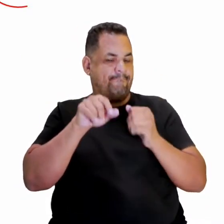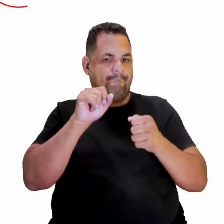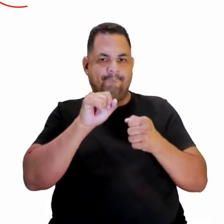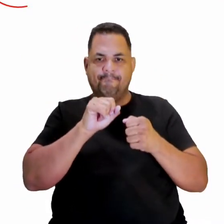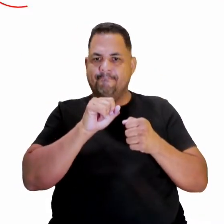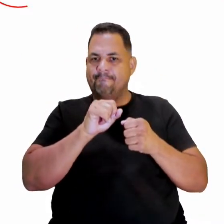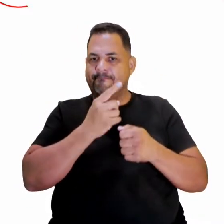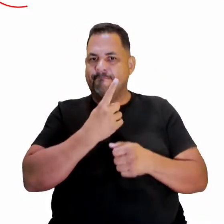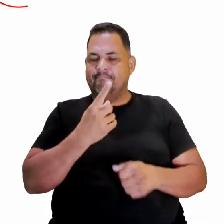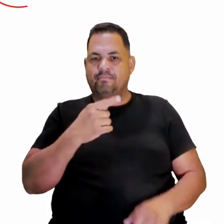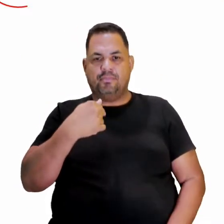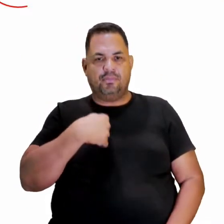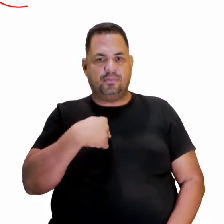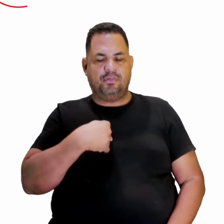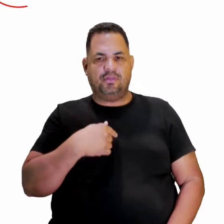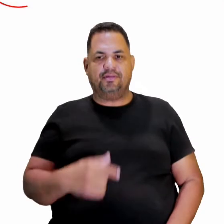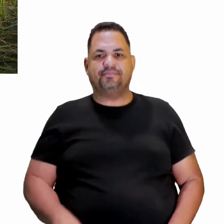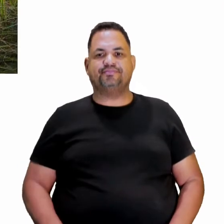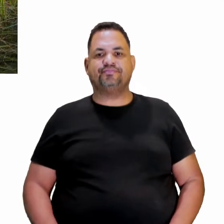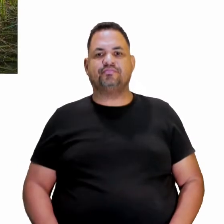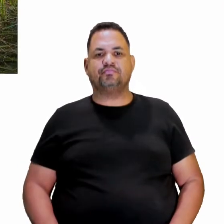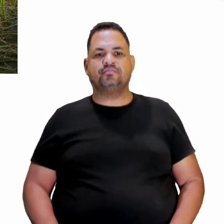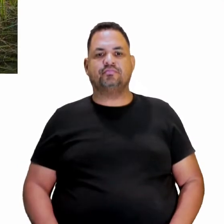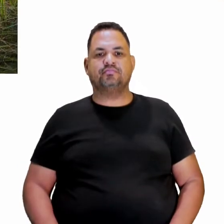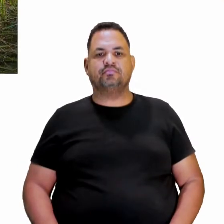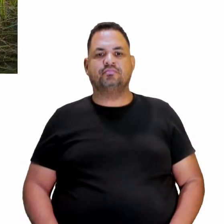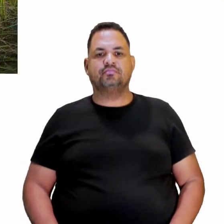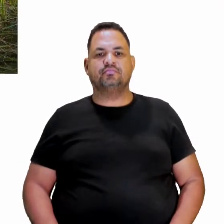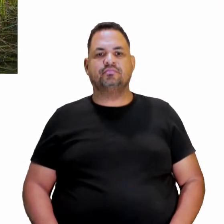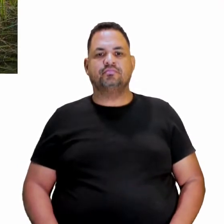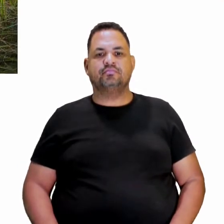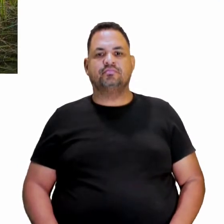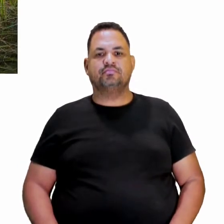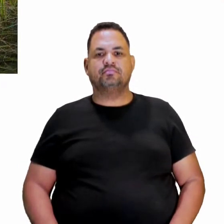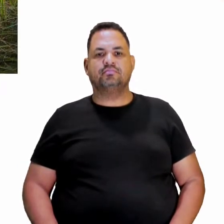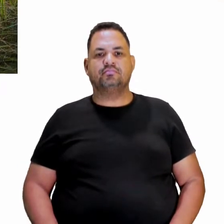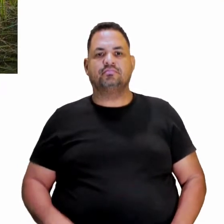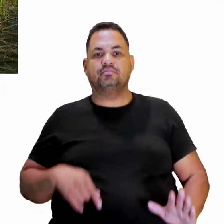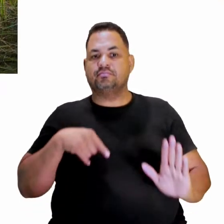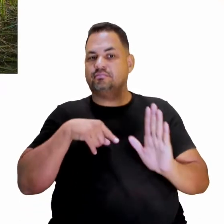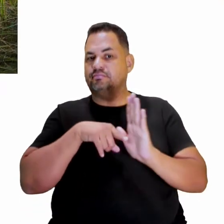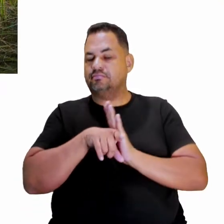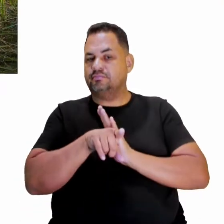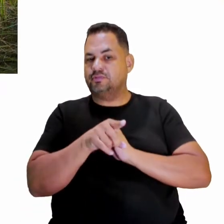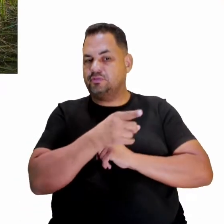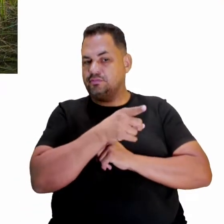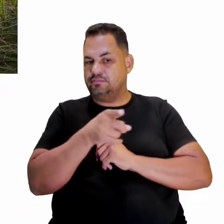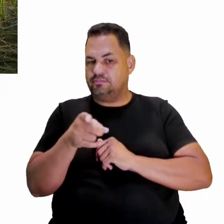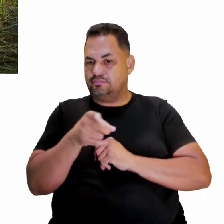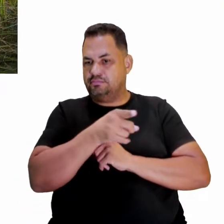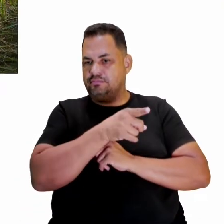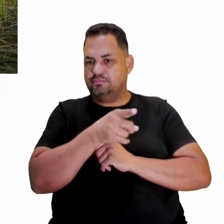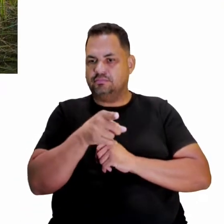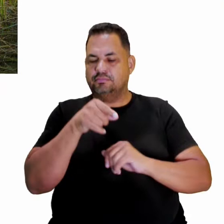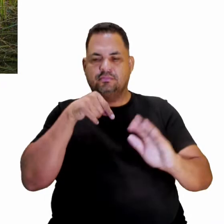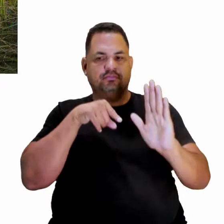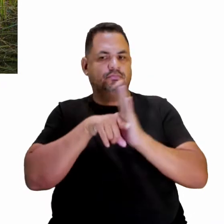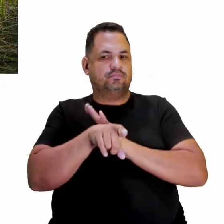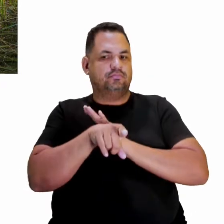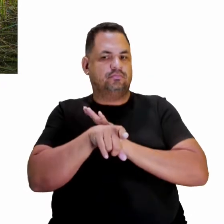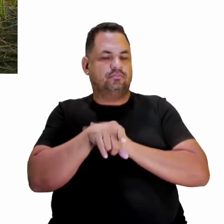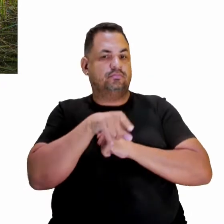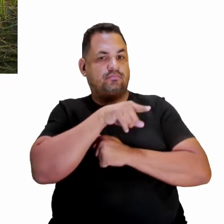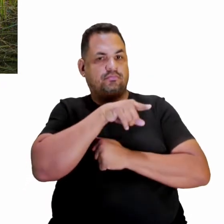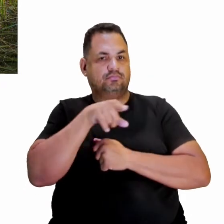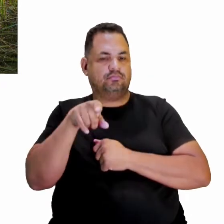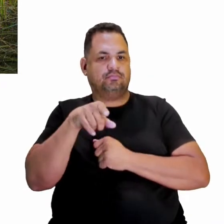eu. Certo? Aqui a pergunta foi feita para vocês. E como eu sei disso? Porque a resposta aqui no slide está